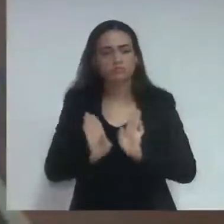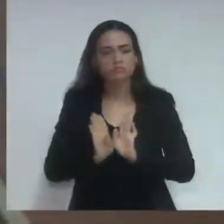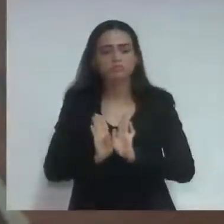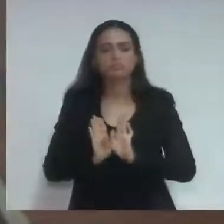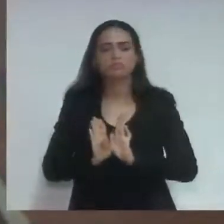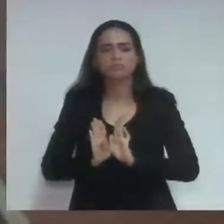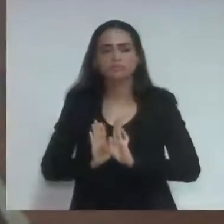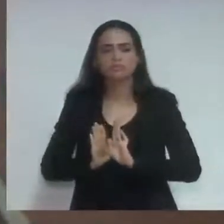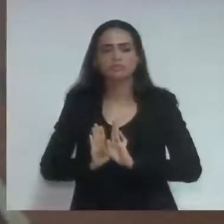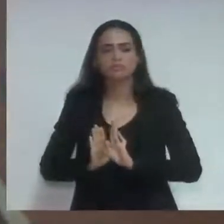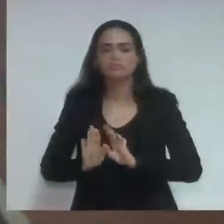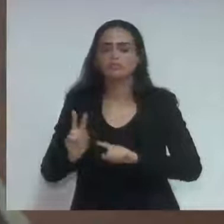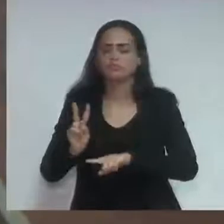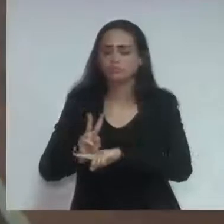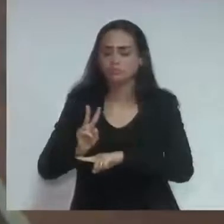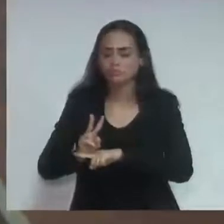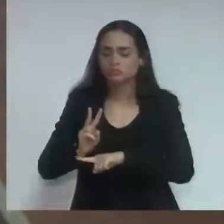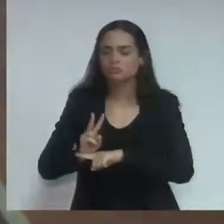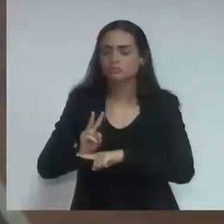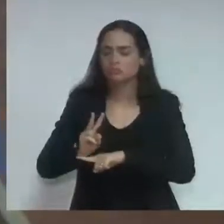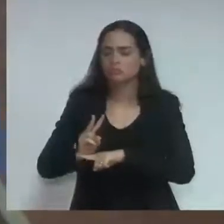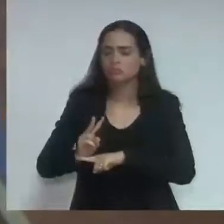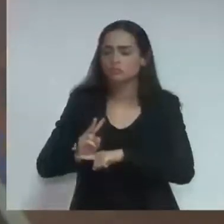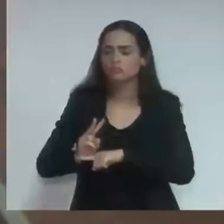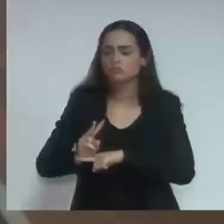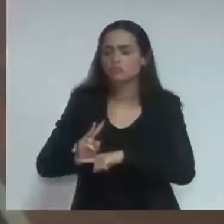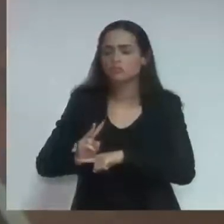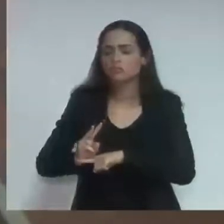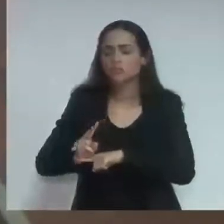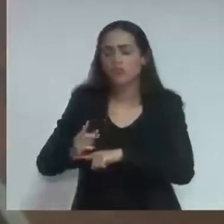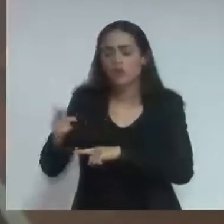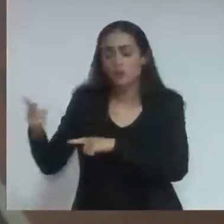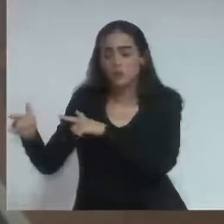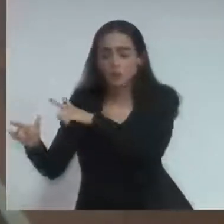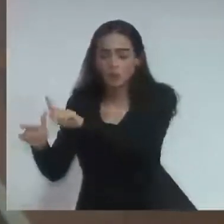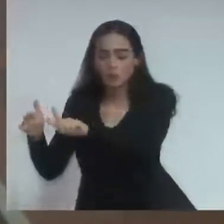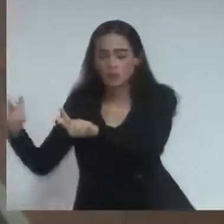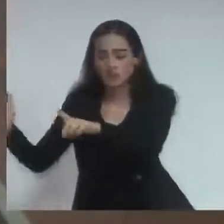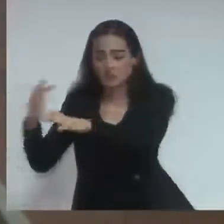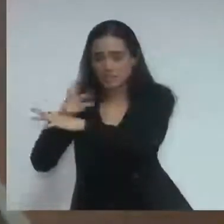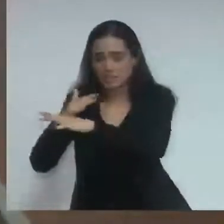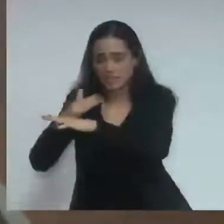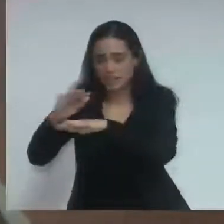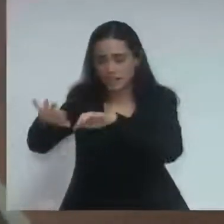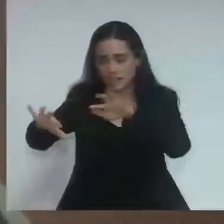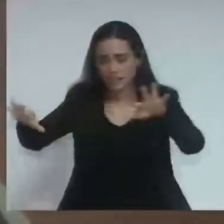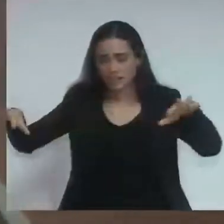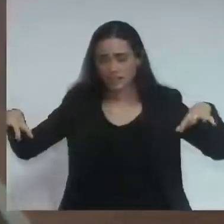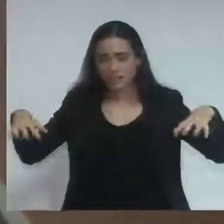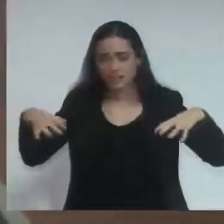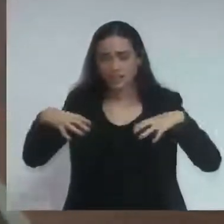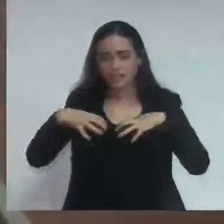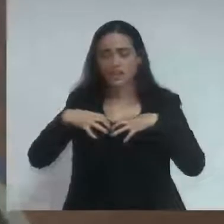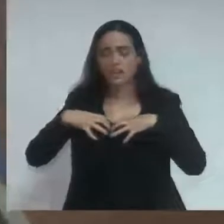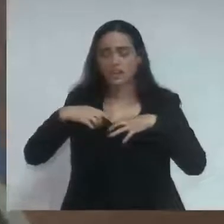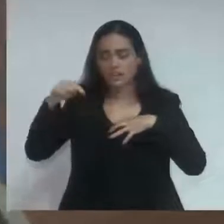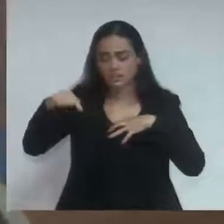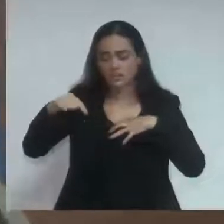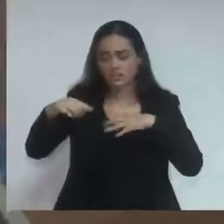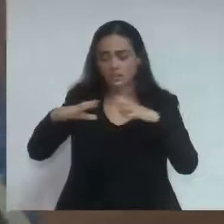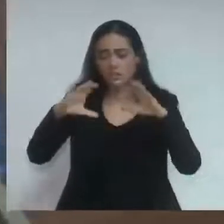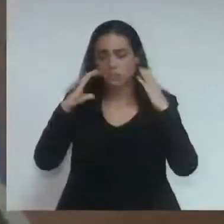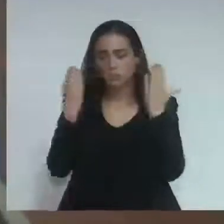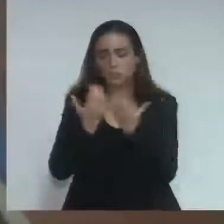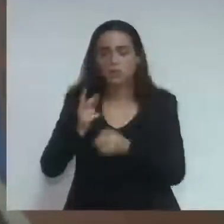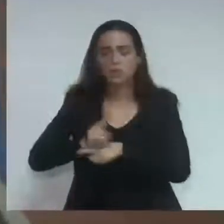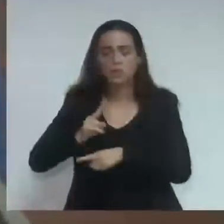que seria obrigação do poder público, aliviando para que o resto da cidade possa, por exemplo, ter uma melhor segurança,